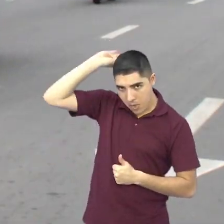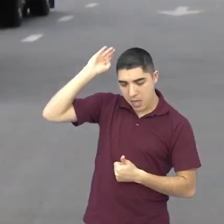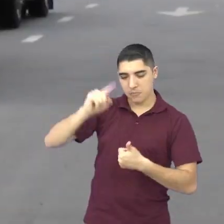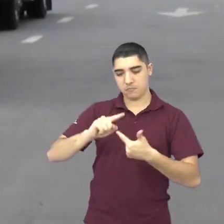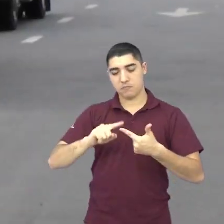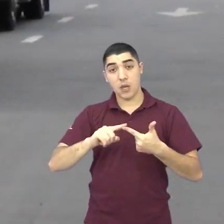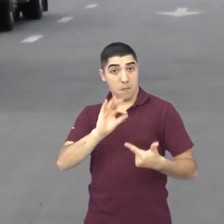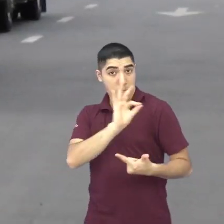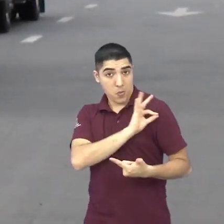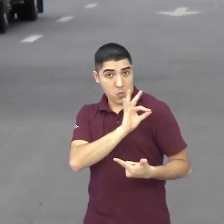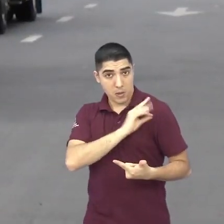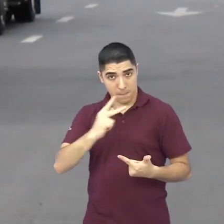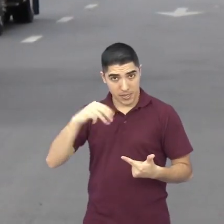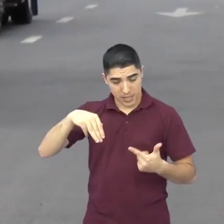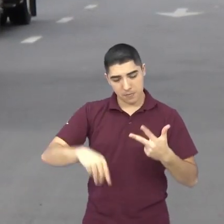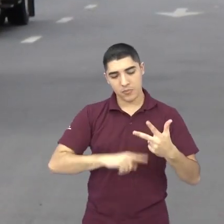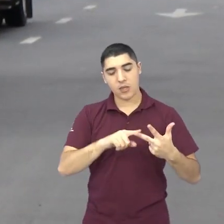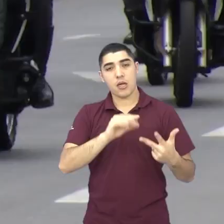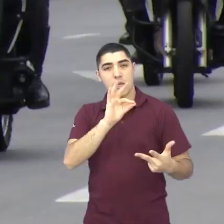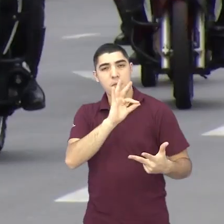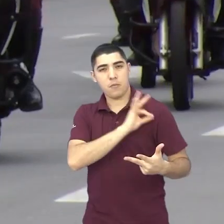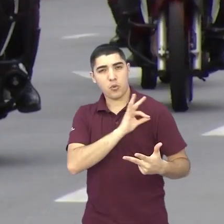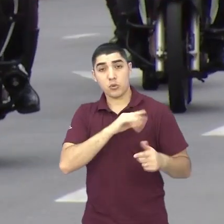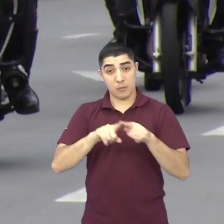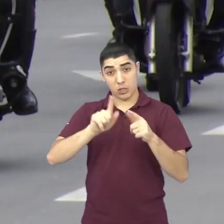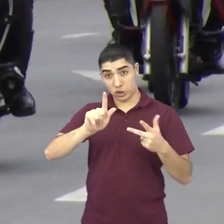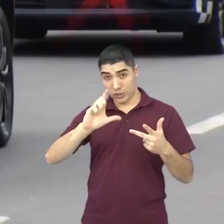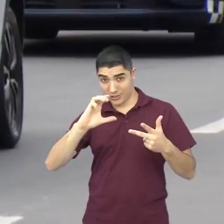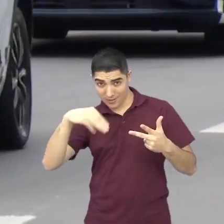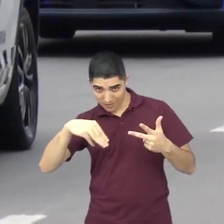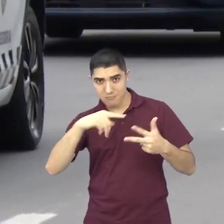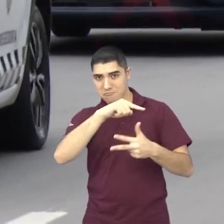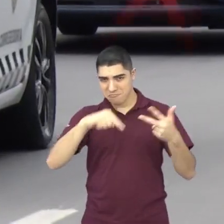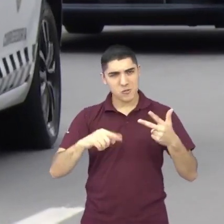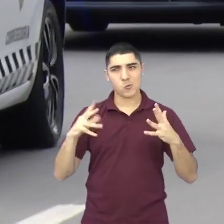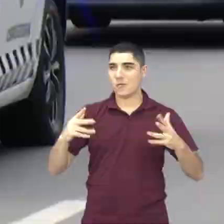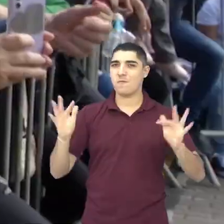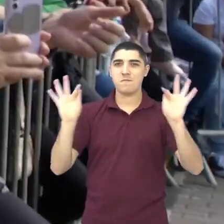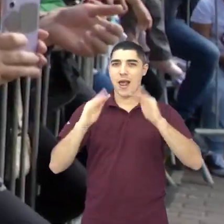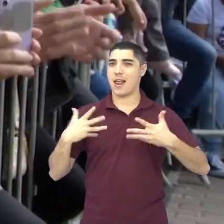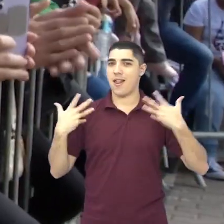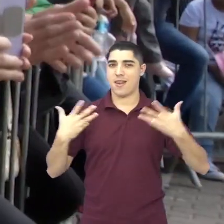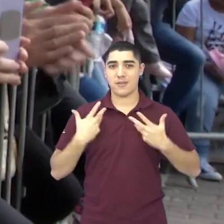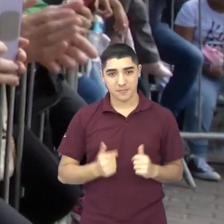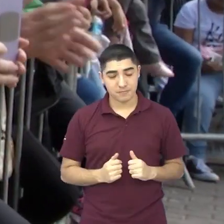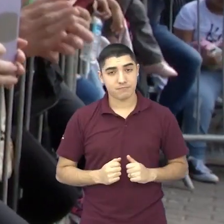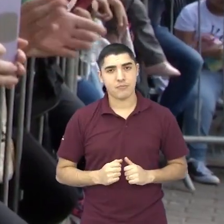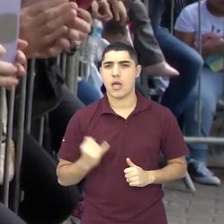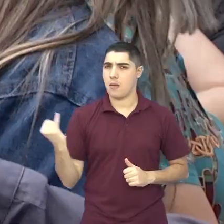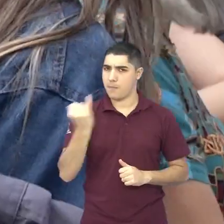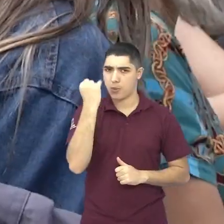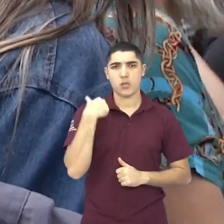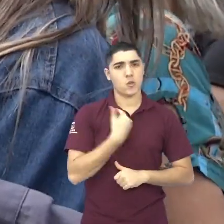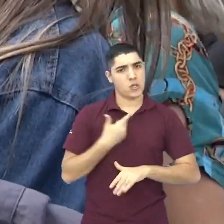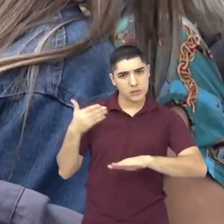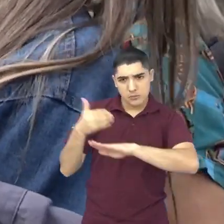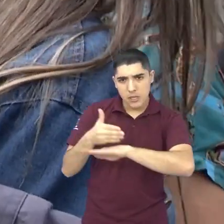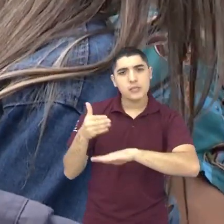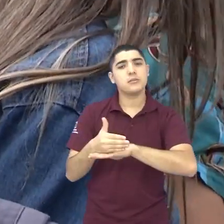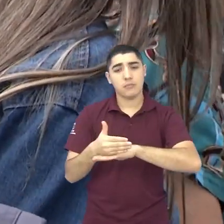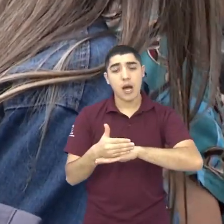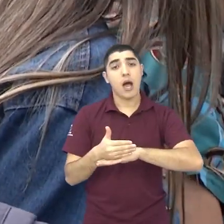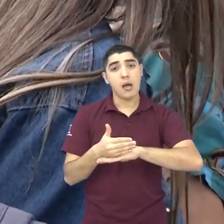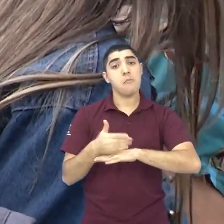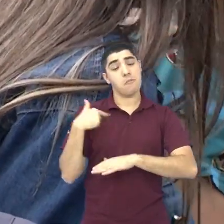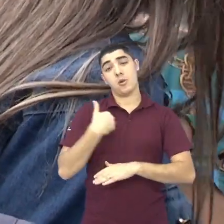passar. Entre elas, Corpo de Bombeiros, Polícia Militar e Guarda Civil. Tudo com muita animação. É sempre importante a